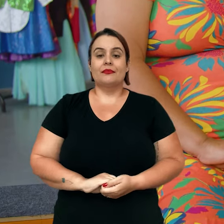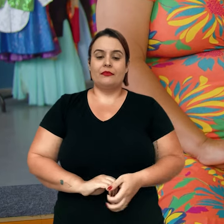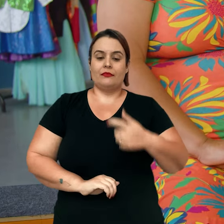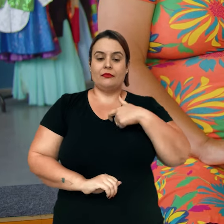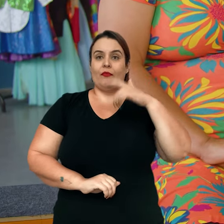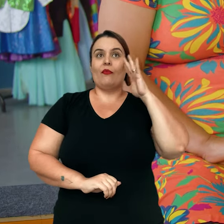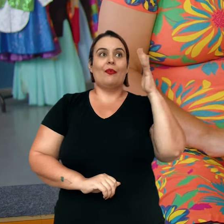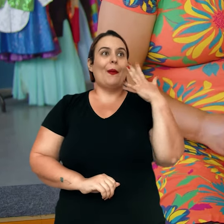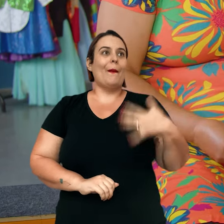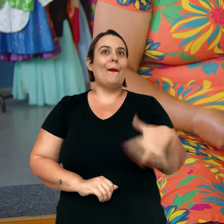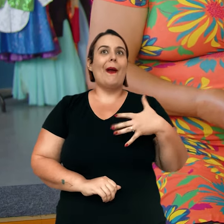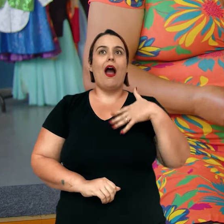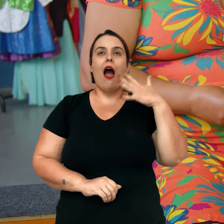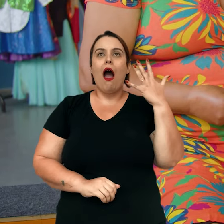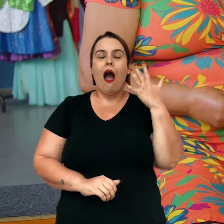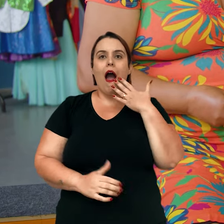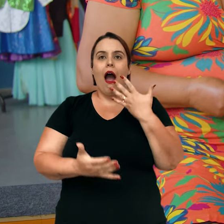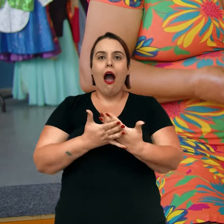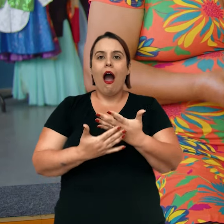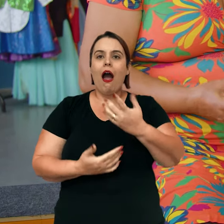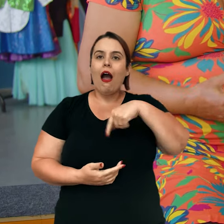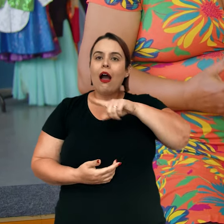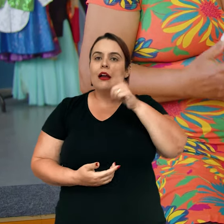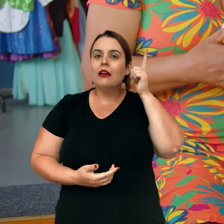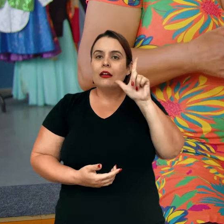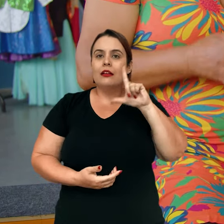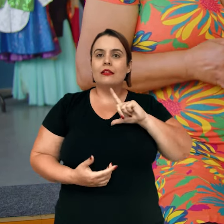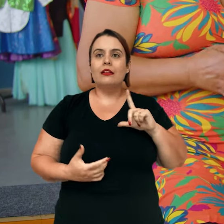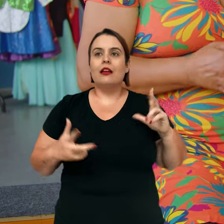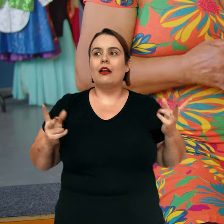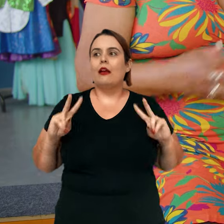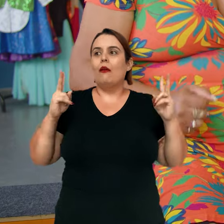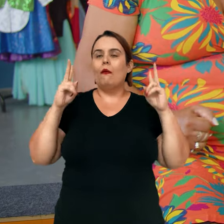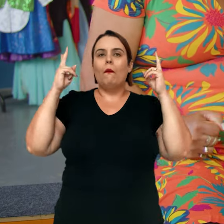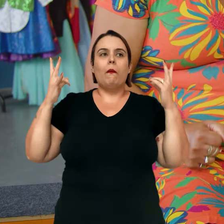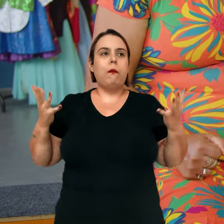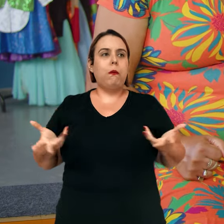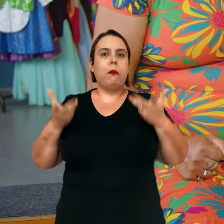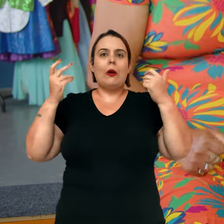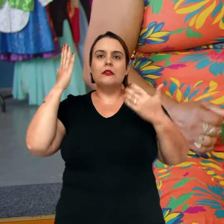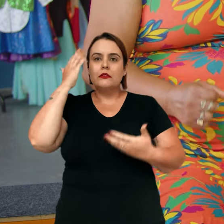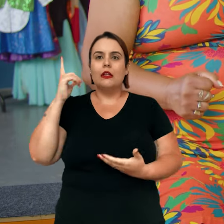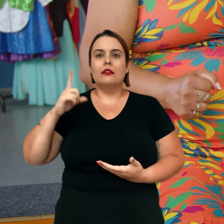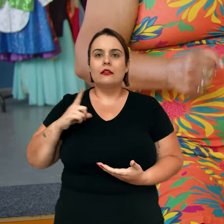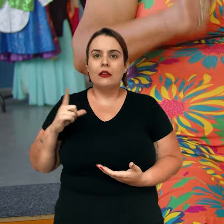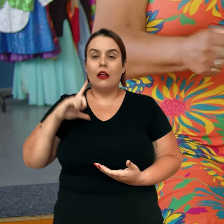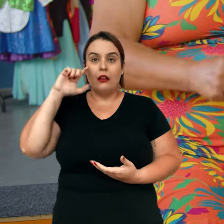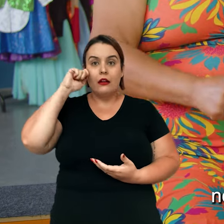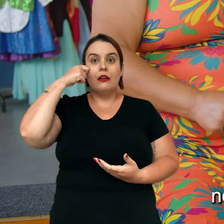assim, alucinada deles obterem aquela aquela vitamina toda de saber que